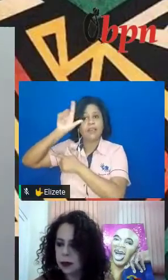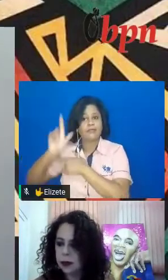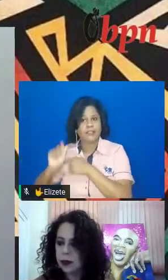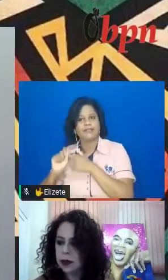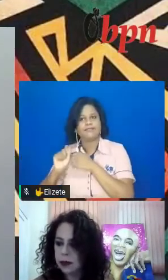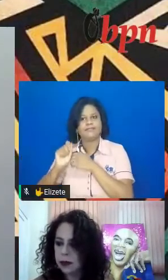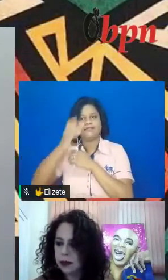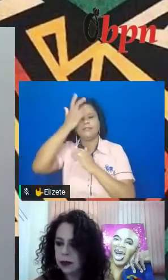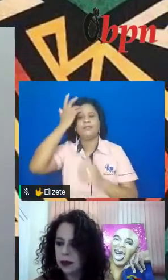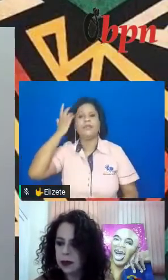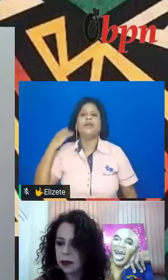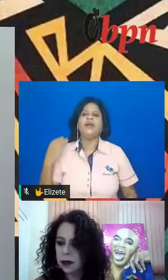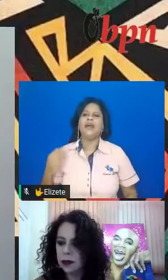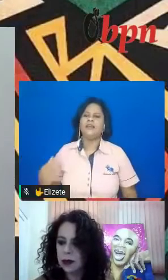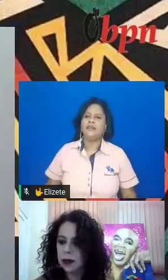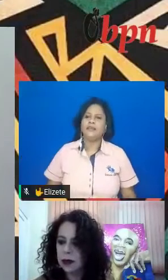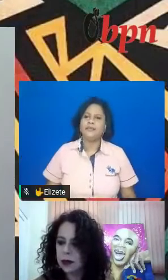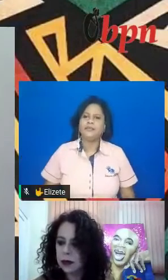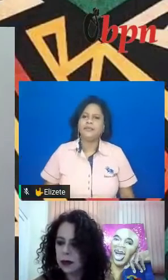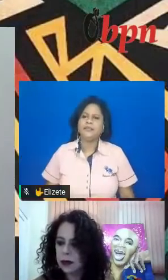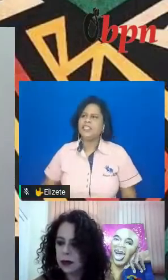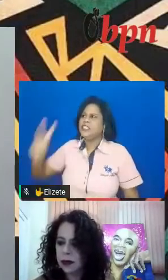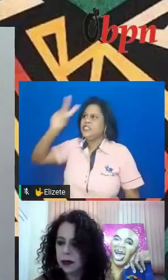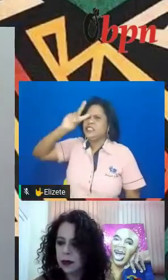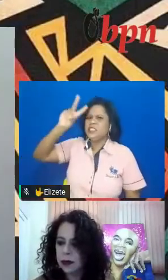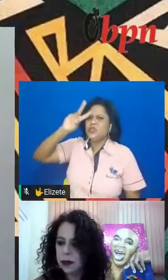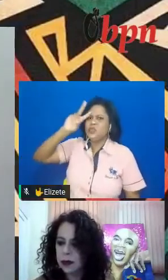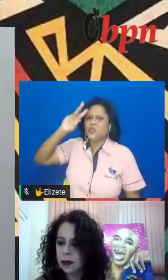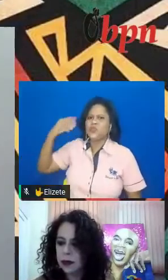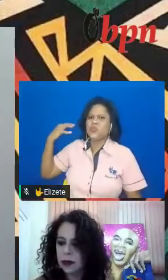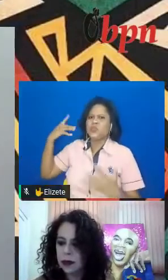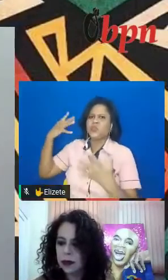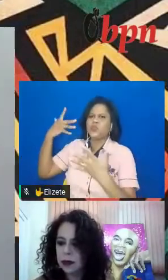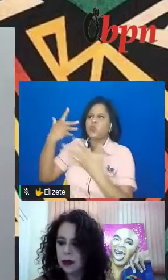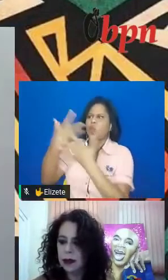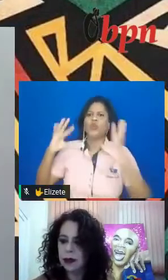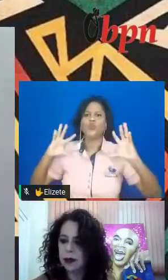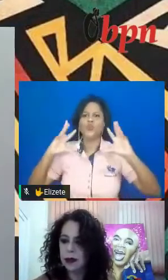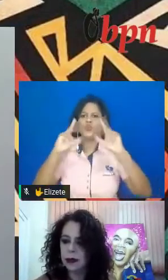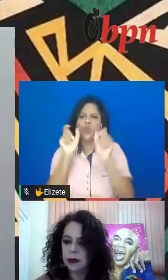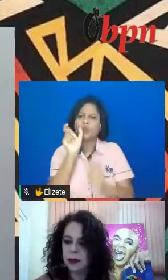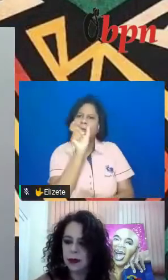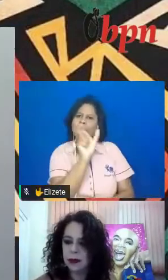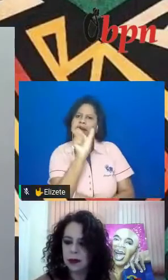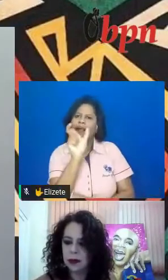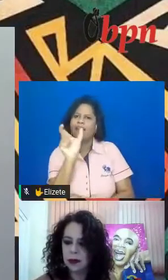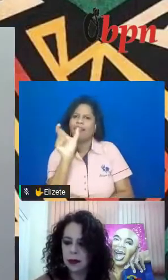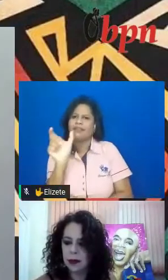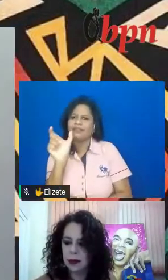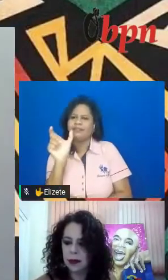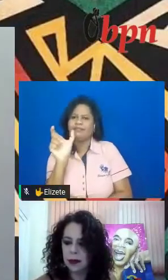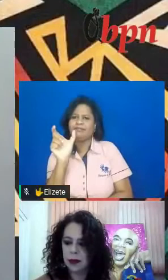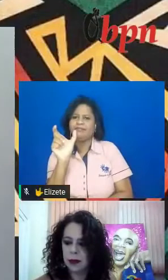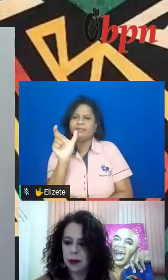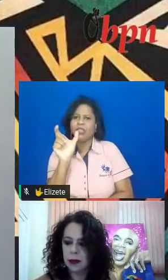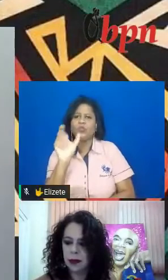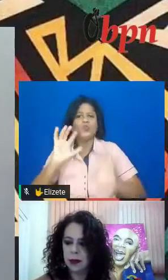africana afirma que tudo é palavra, tudo procura nos